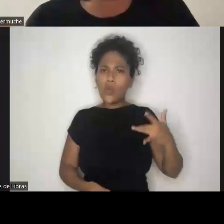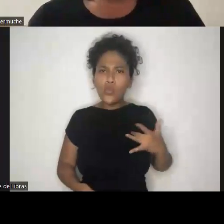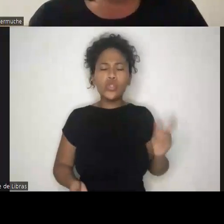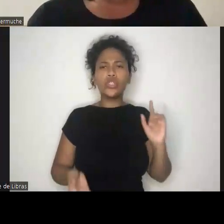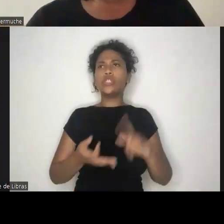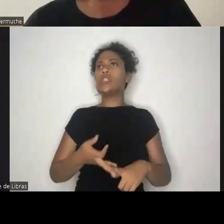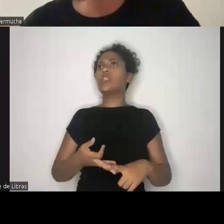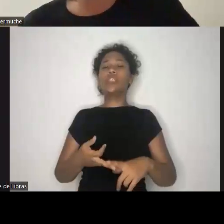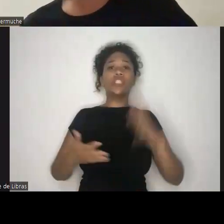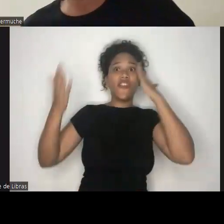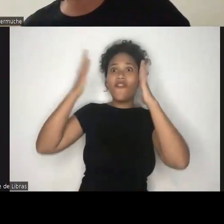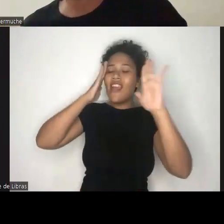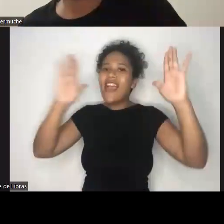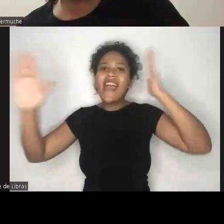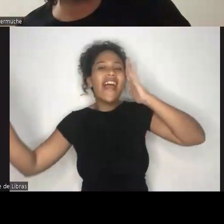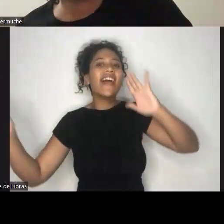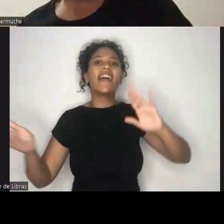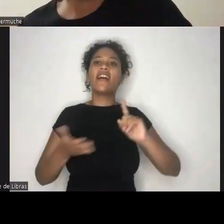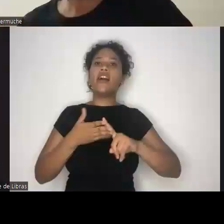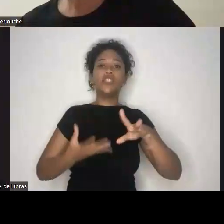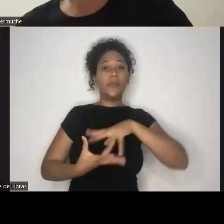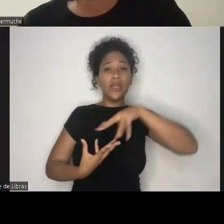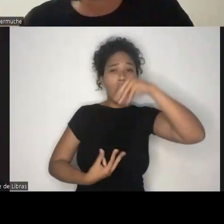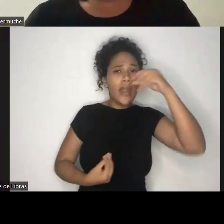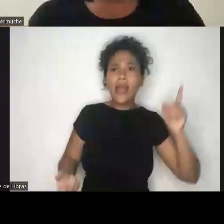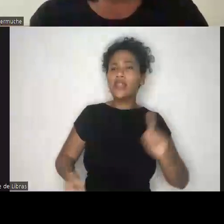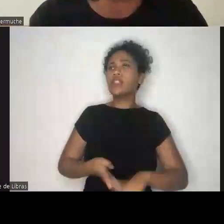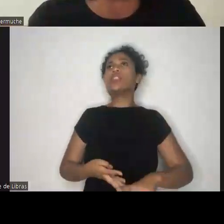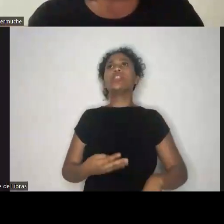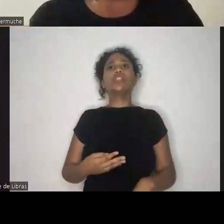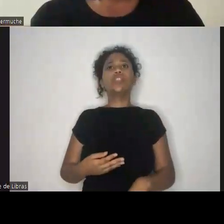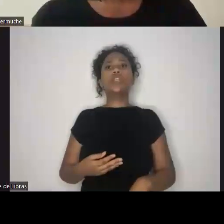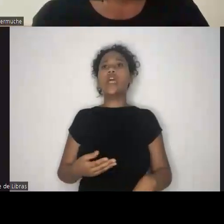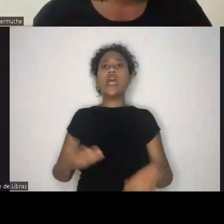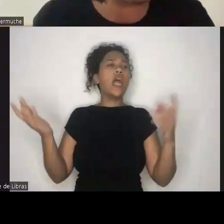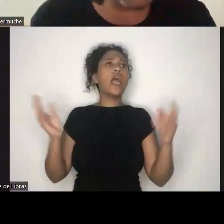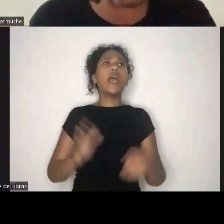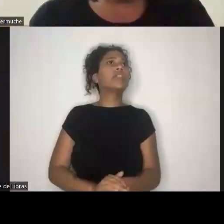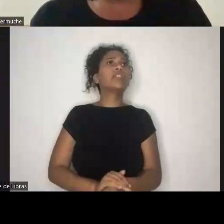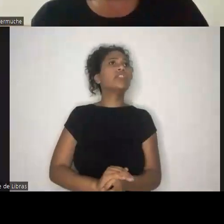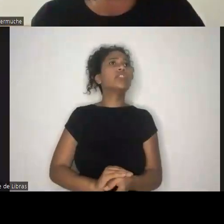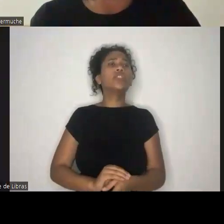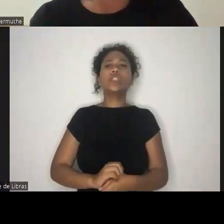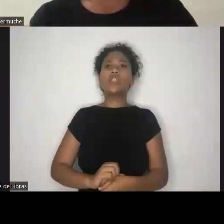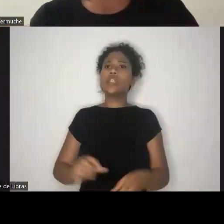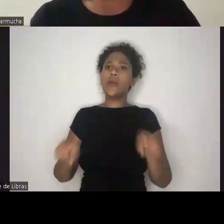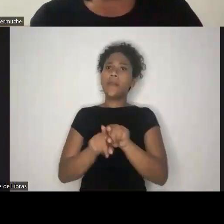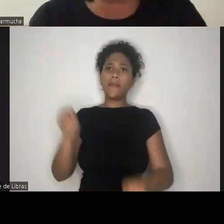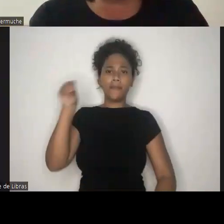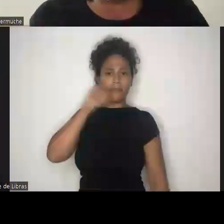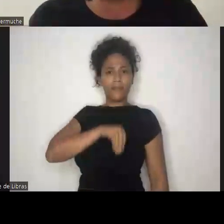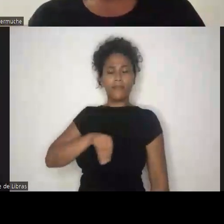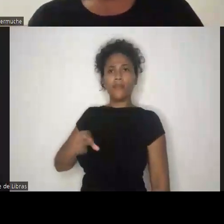diversão de espiritualidade de renda para para as classes